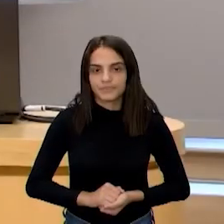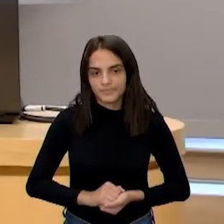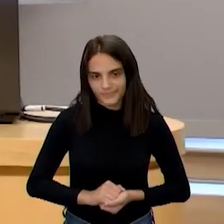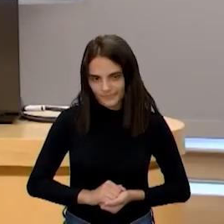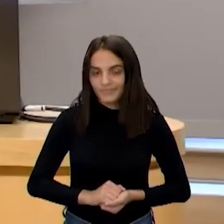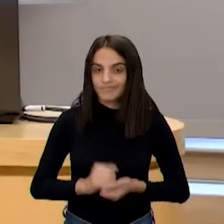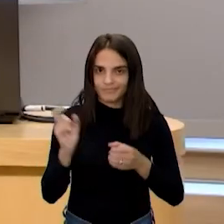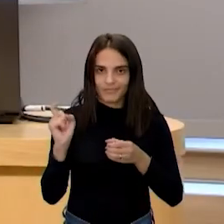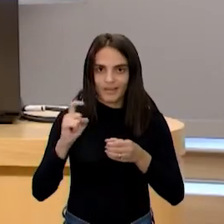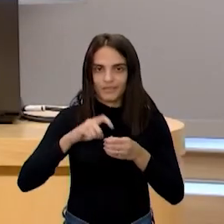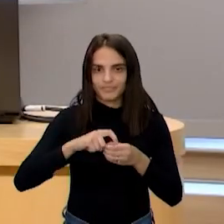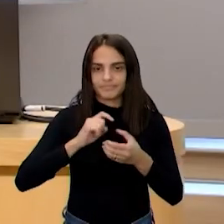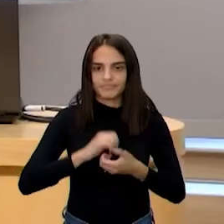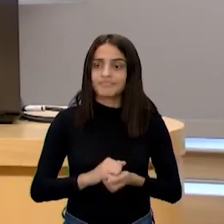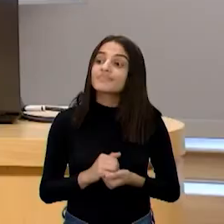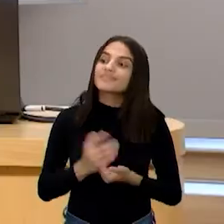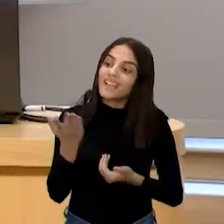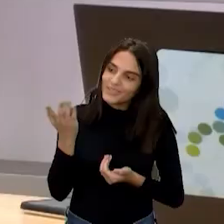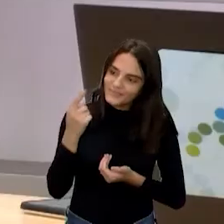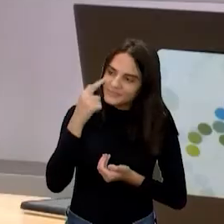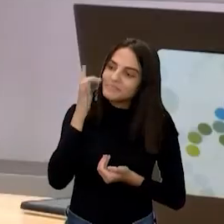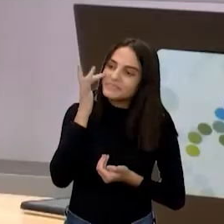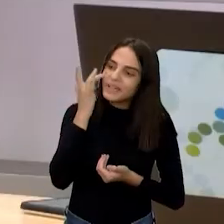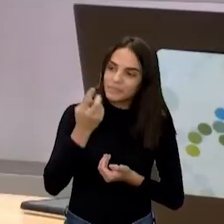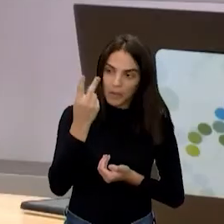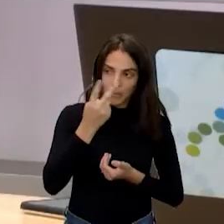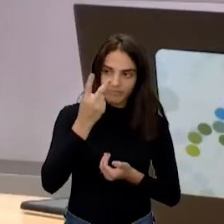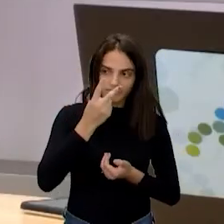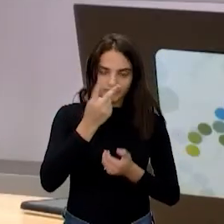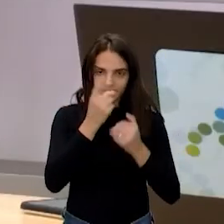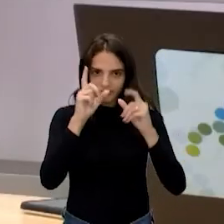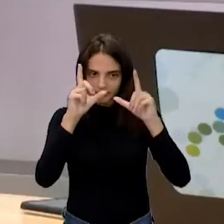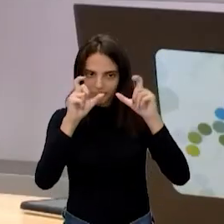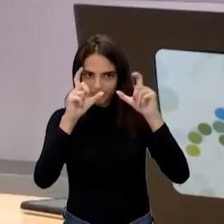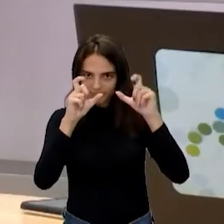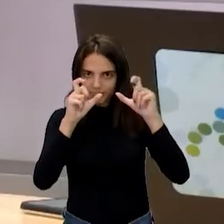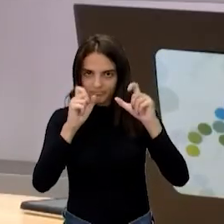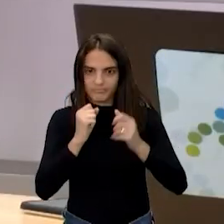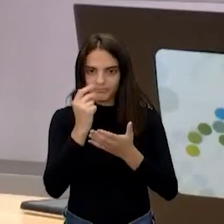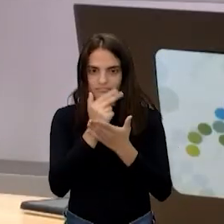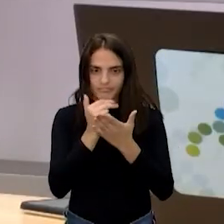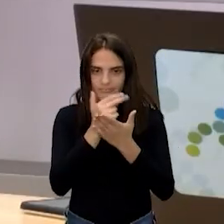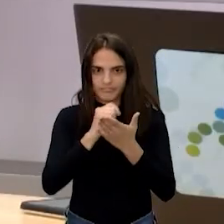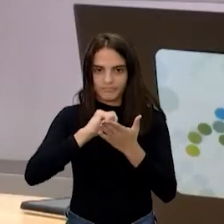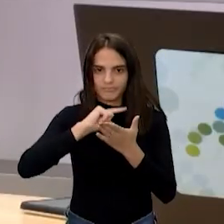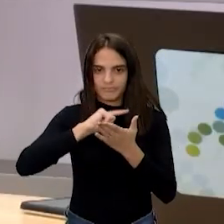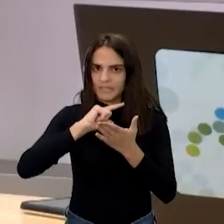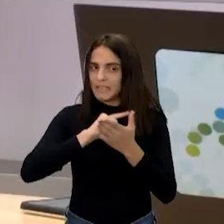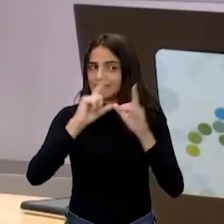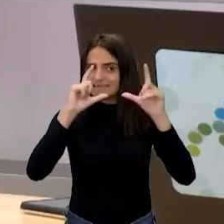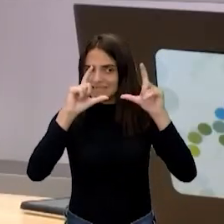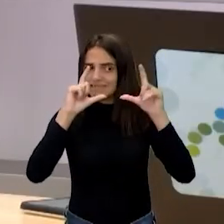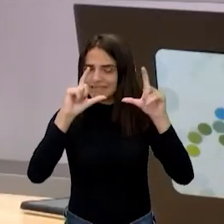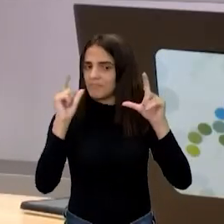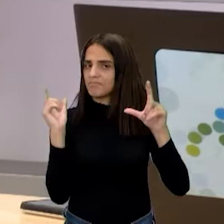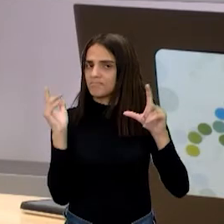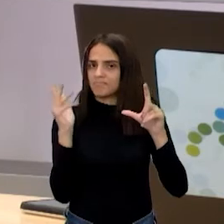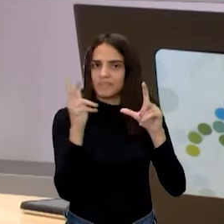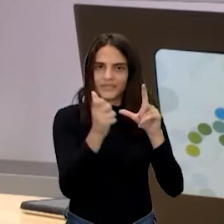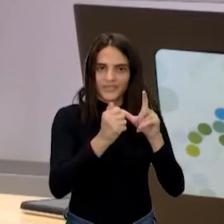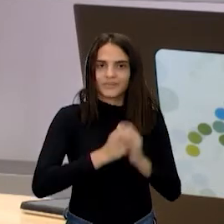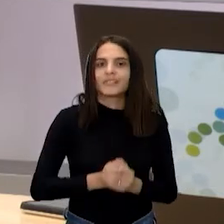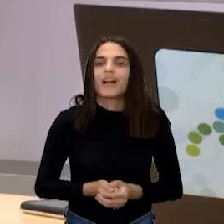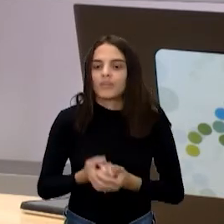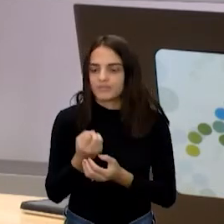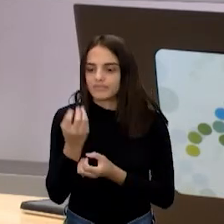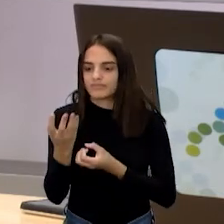Vamos de volta. E aí, Pro, nós temos 2 imagens ali. Primeiro que é a imagem maravilhosa de falar sobre doação de sangue, né? Uhum. Que